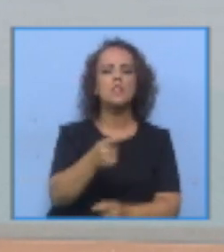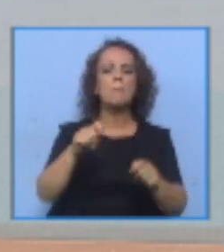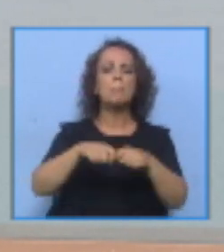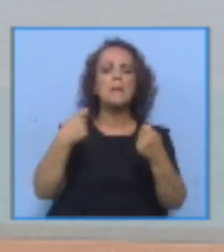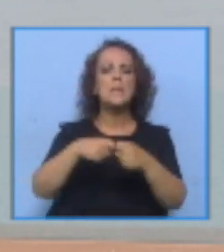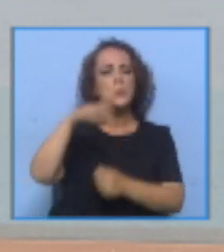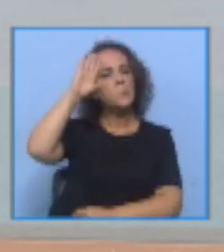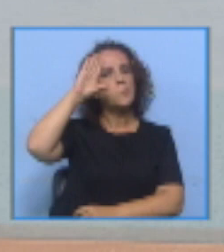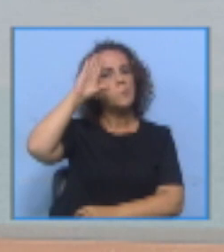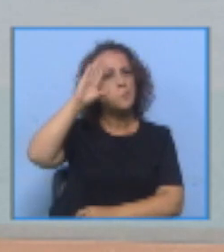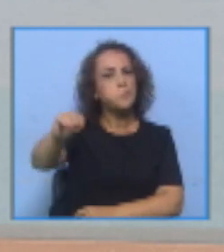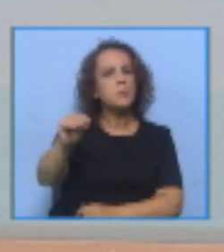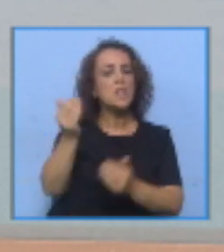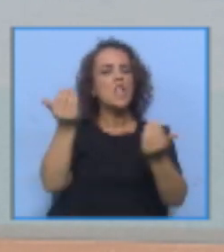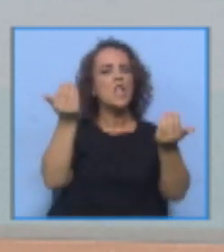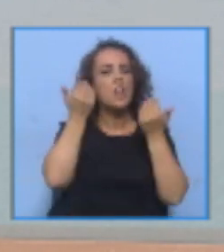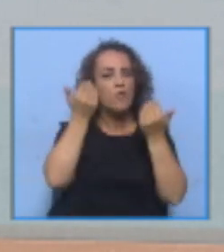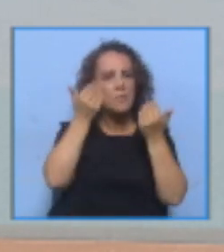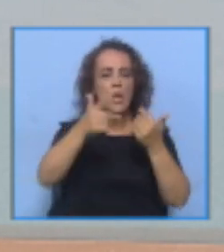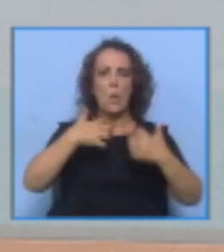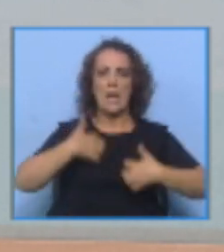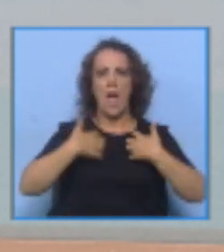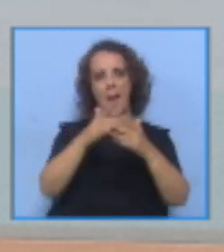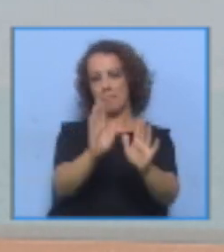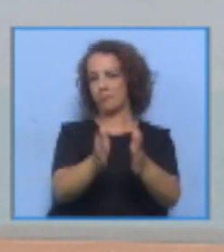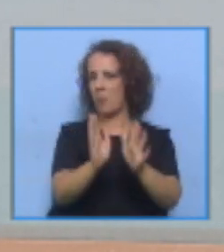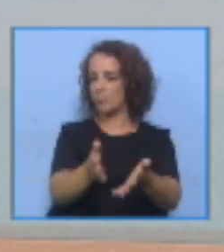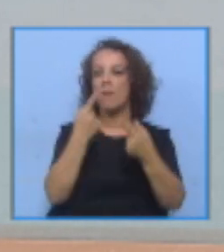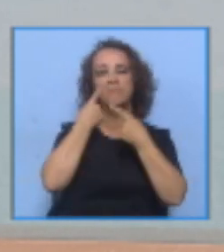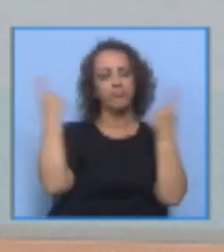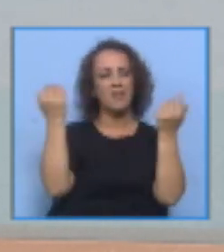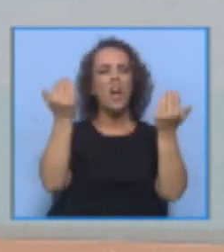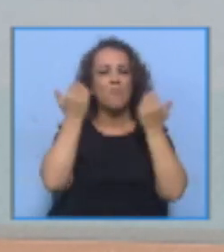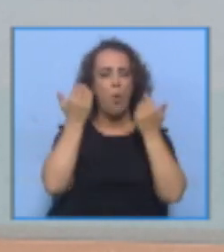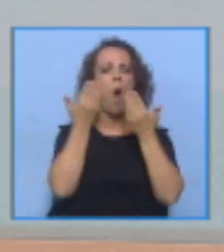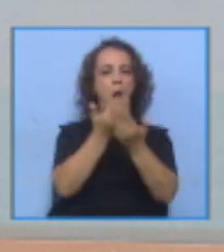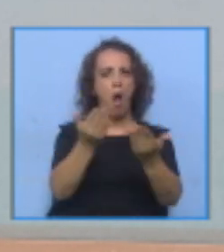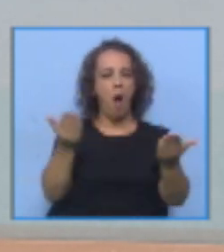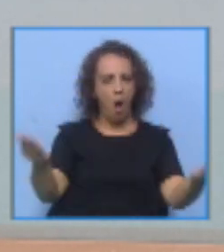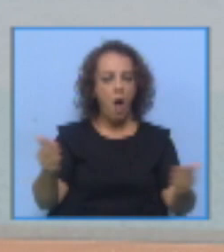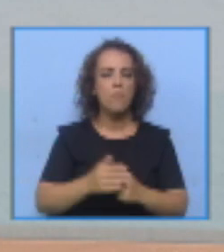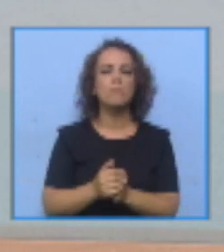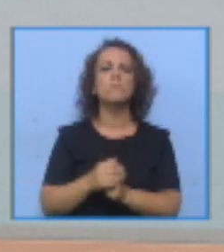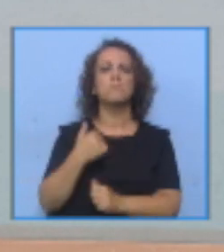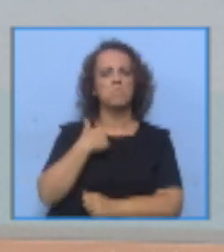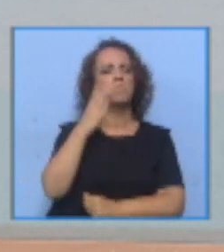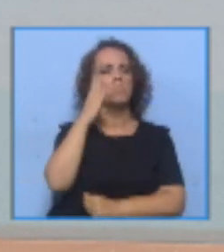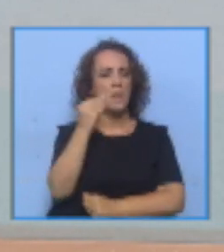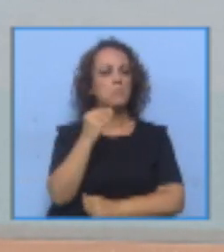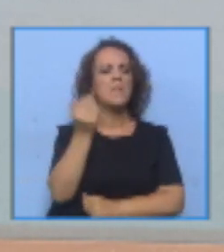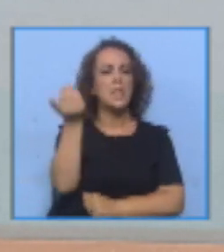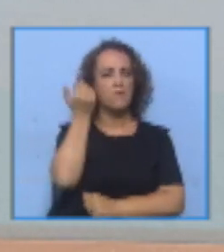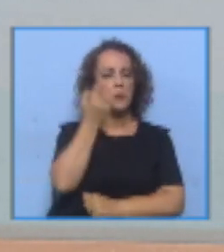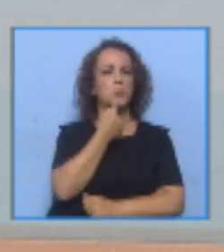partidos defendem, e acho que todos temos armas para fazermos uma reflexão ponderada